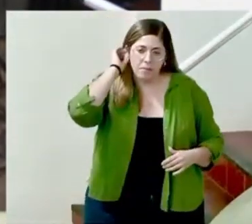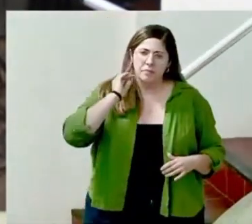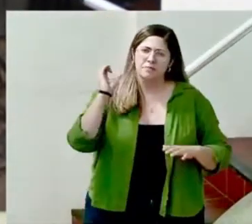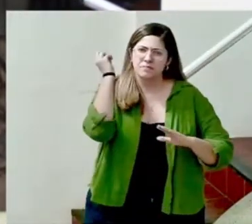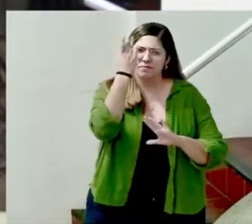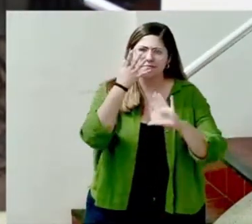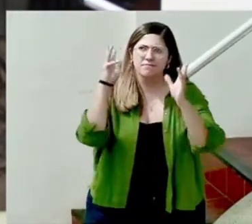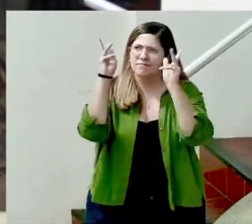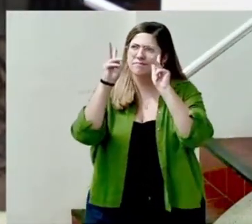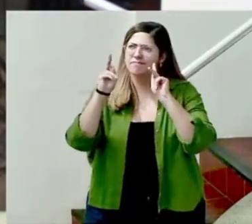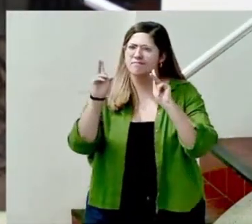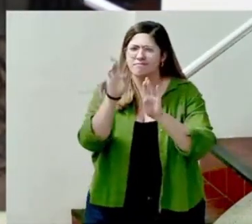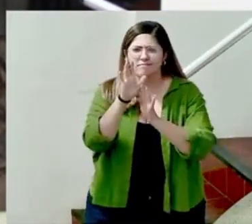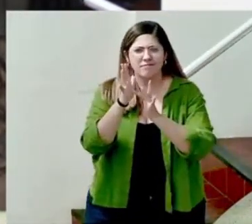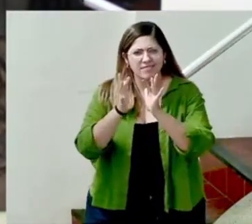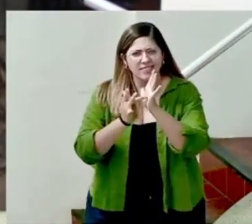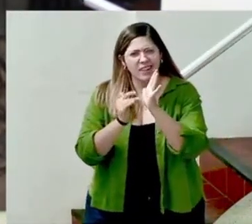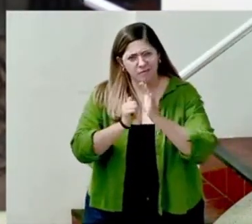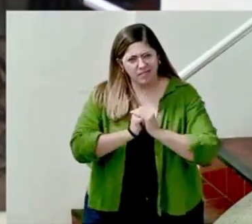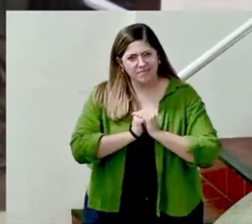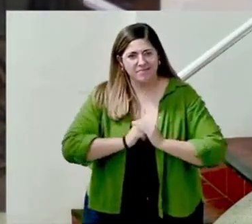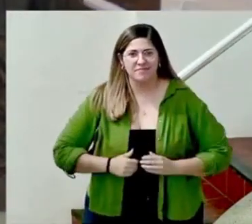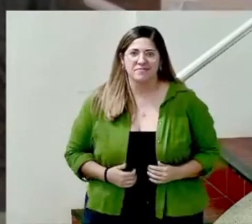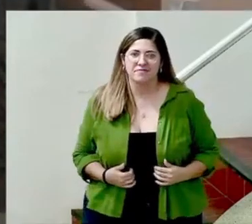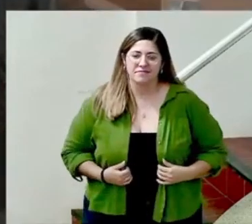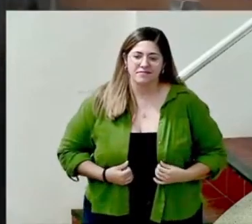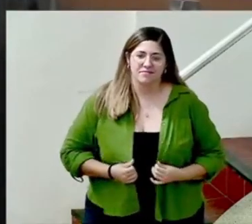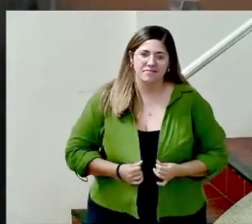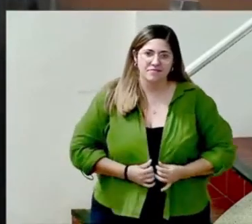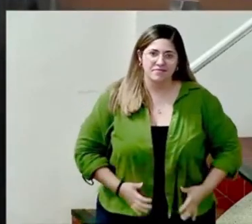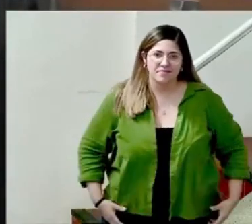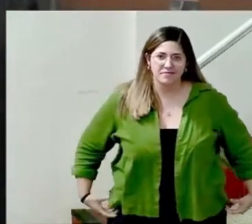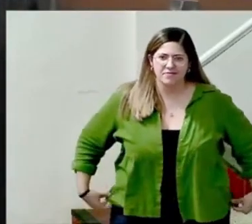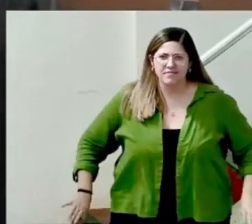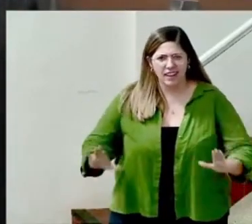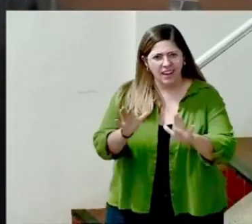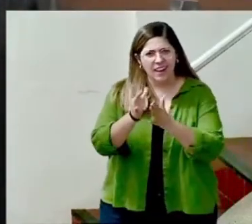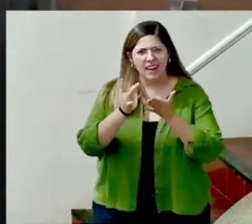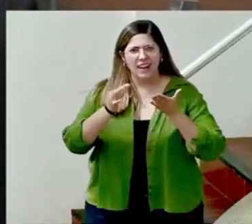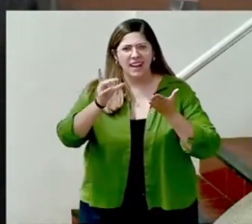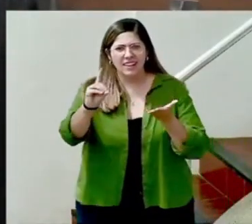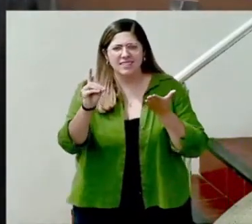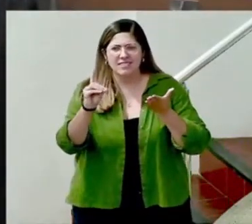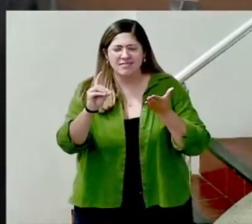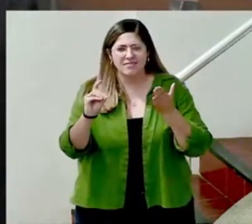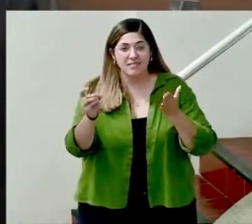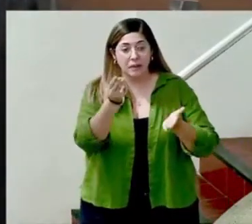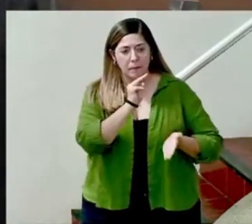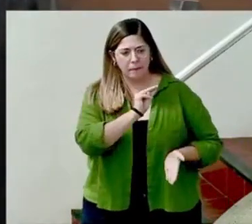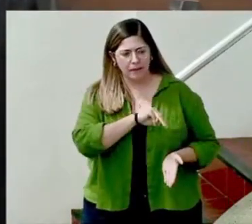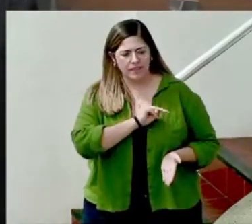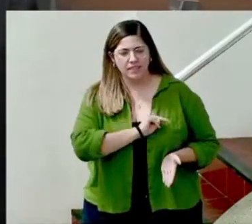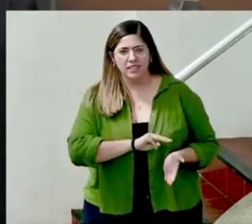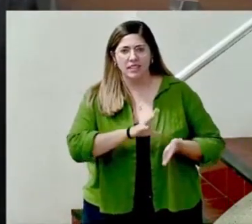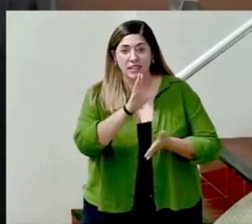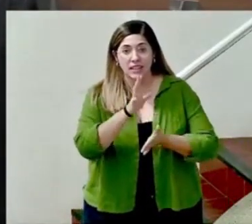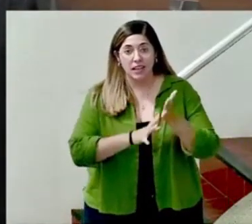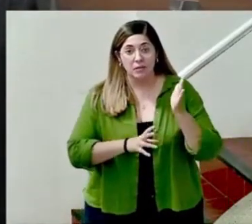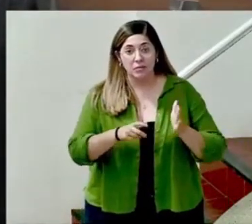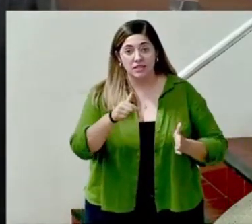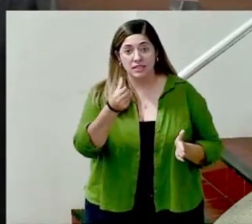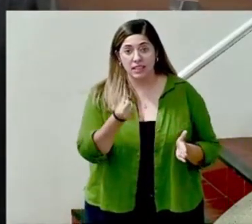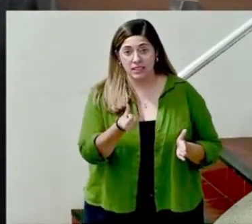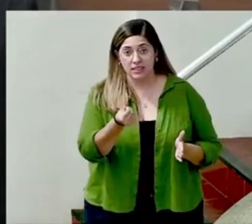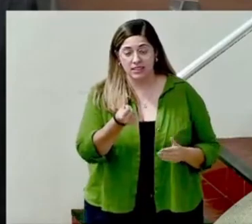Graça e paz no nome de Jesus, meus irmãos. Abra sua Bíblia no Evangelho segundo Mateus, no capítulo